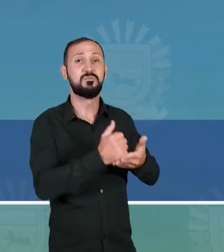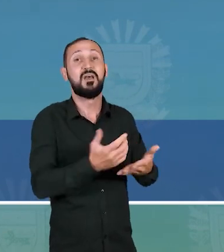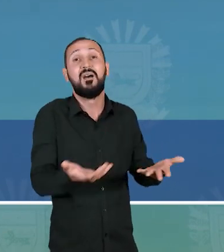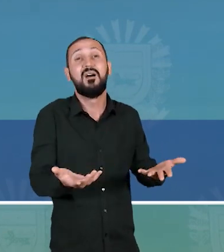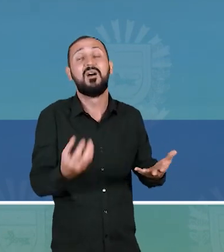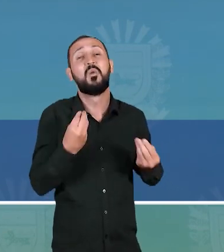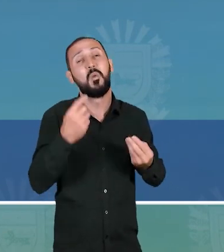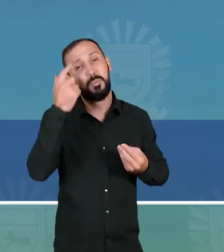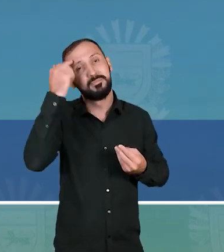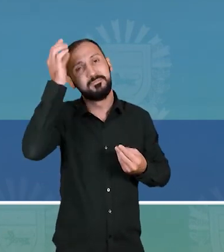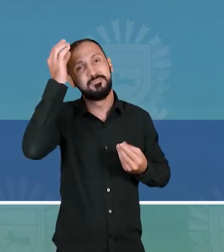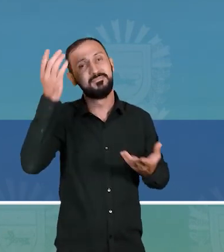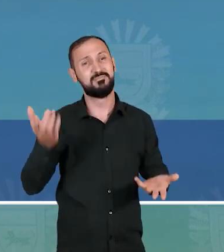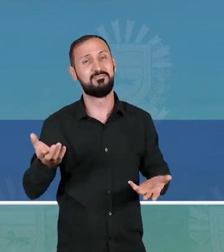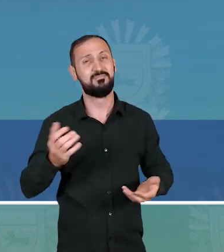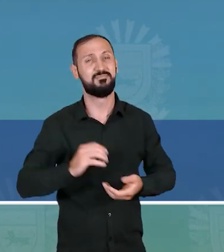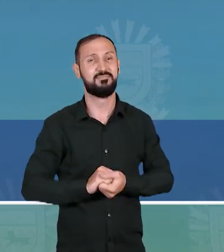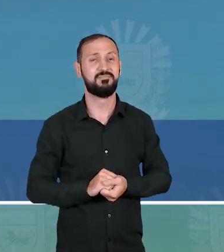ajudar.